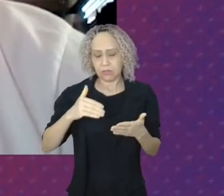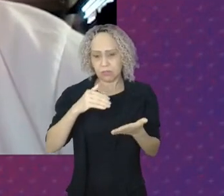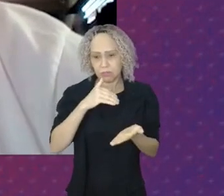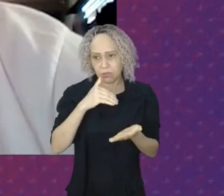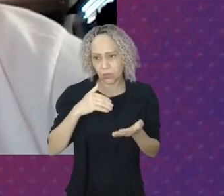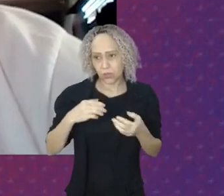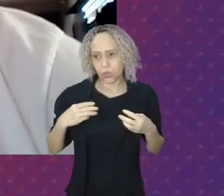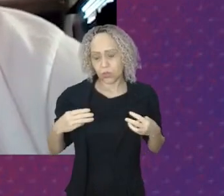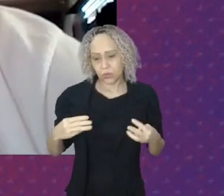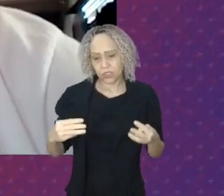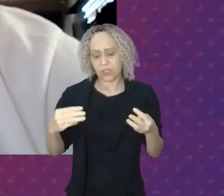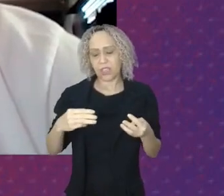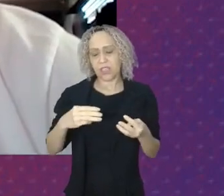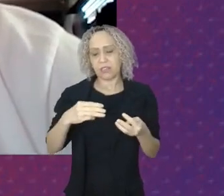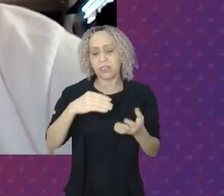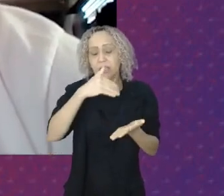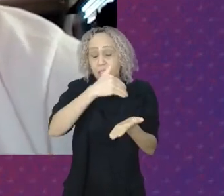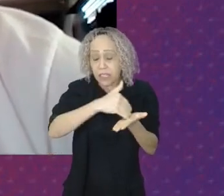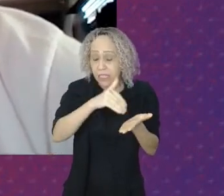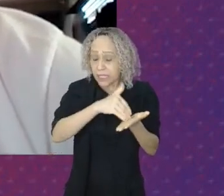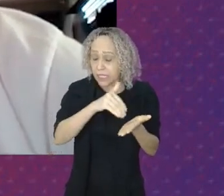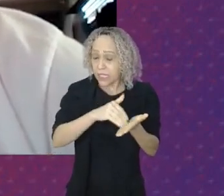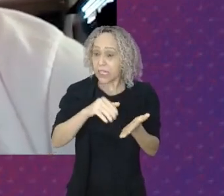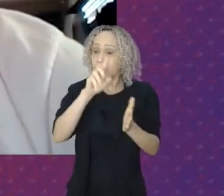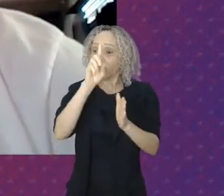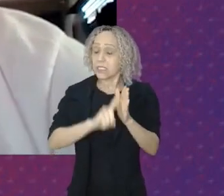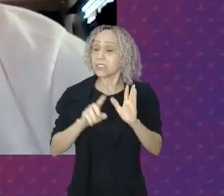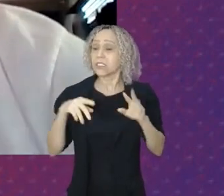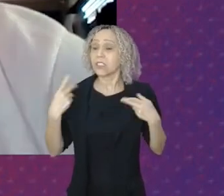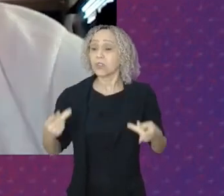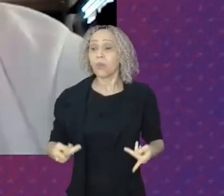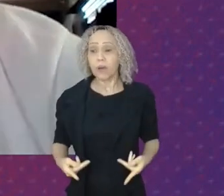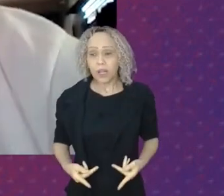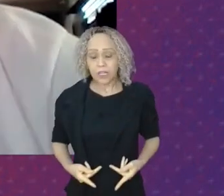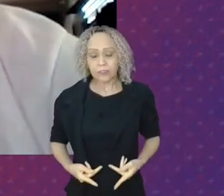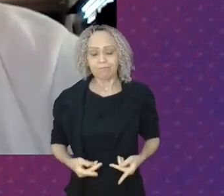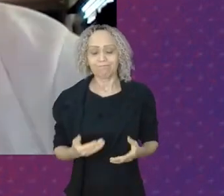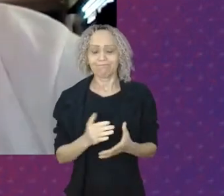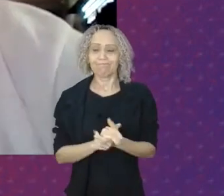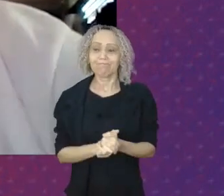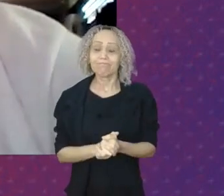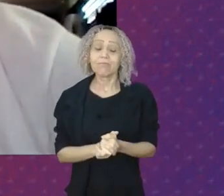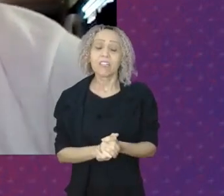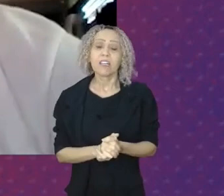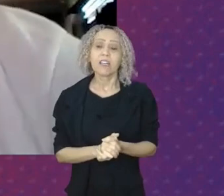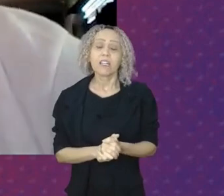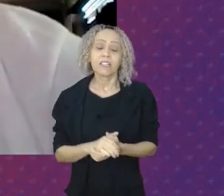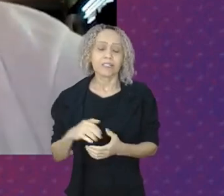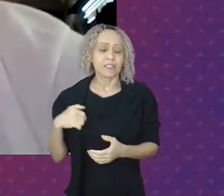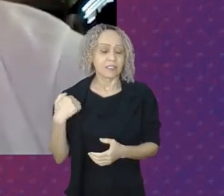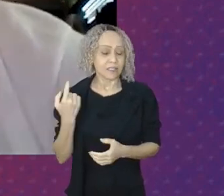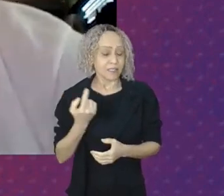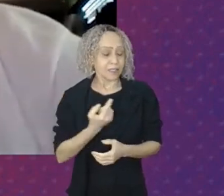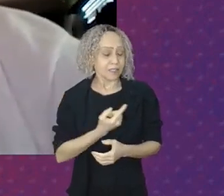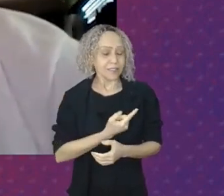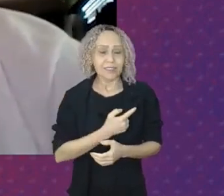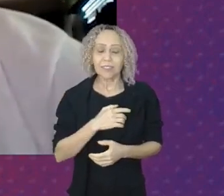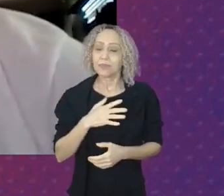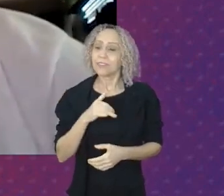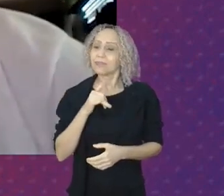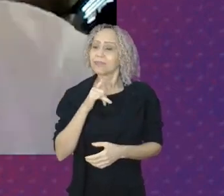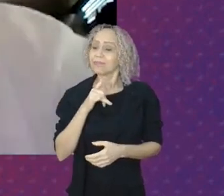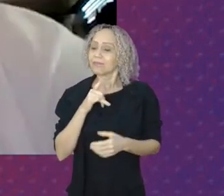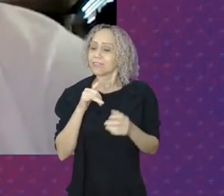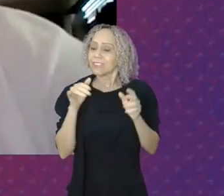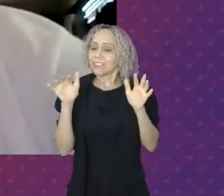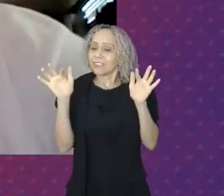se demonstra um novo olhar para a vida dessas pessoas. E isso nos deixa muito felizes. Nos deixa muito felizes com